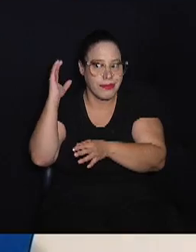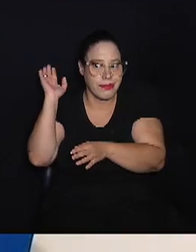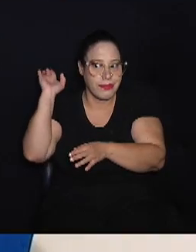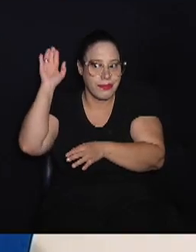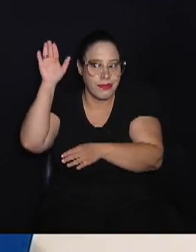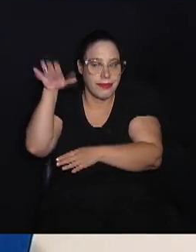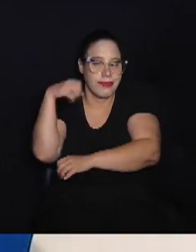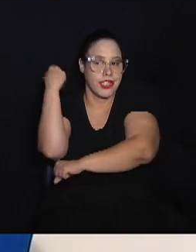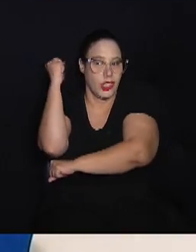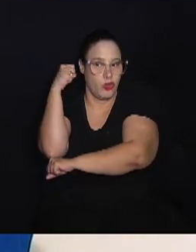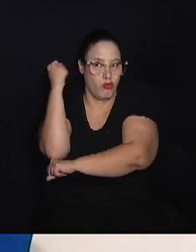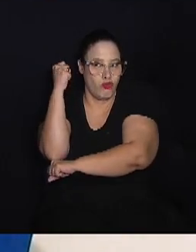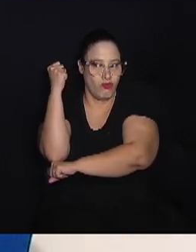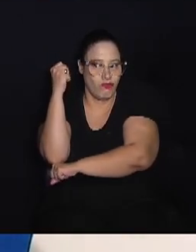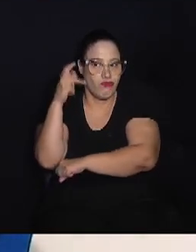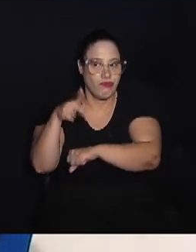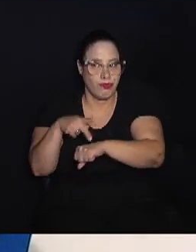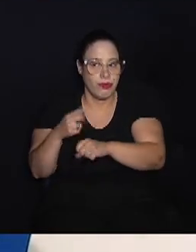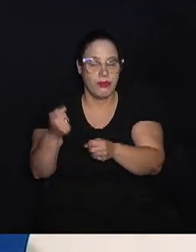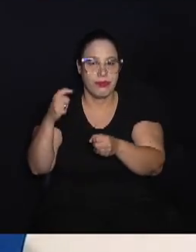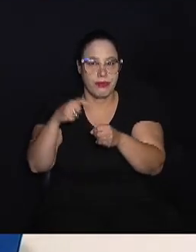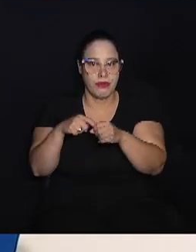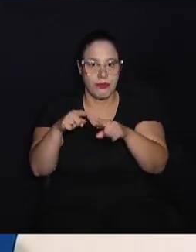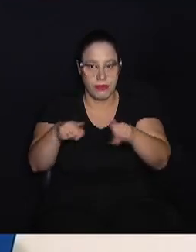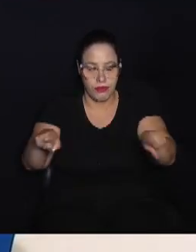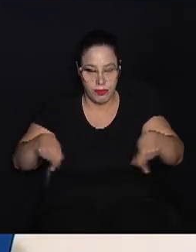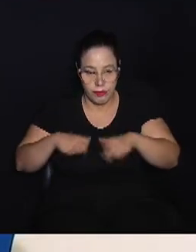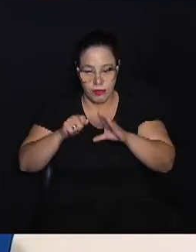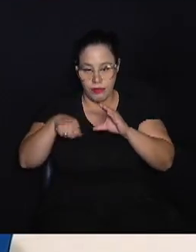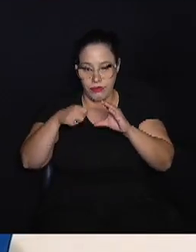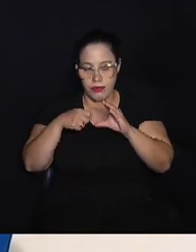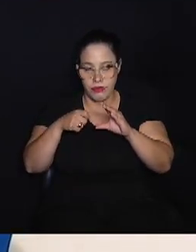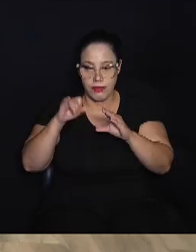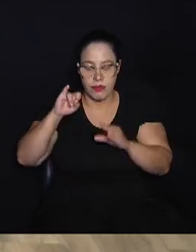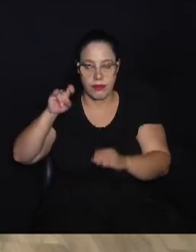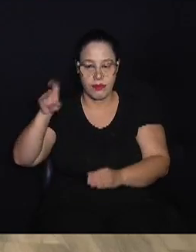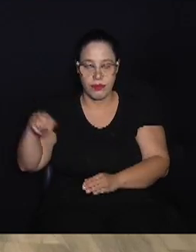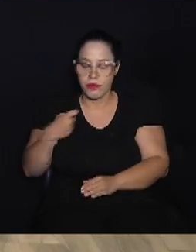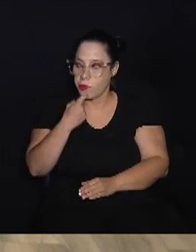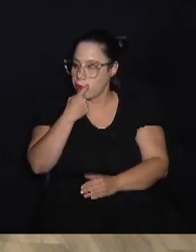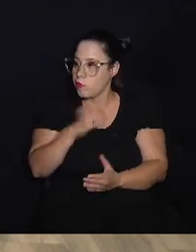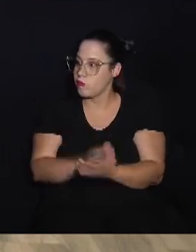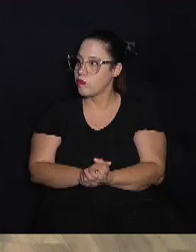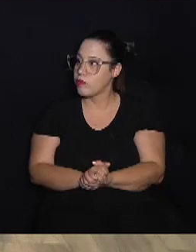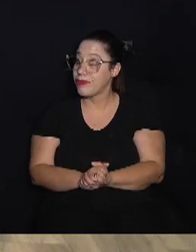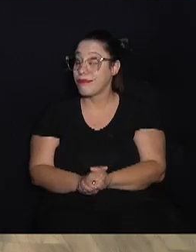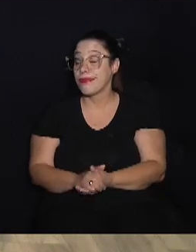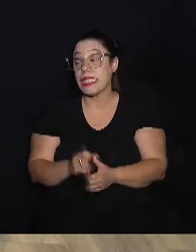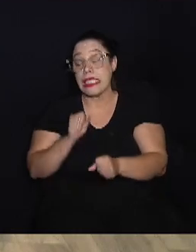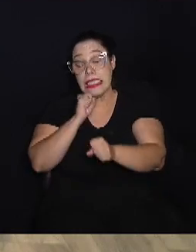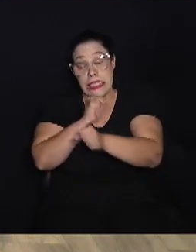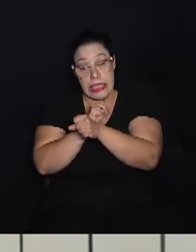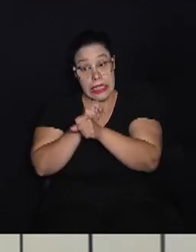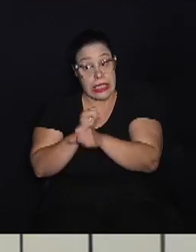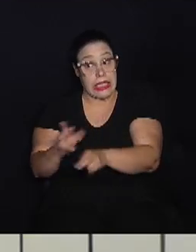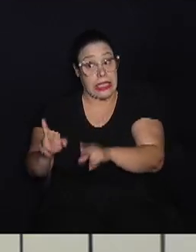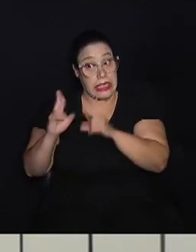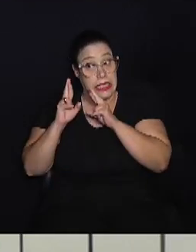região do sul do país. Eu volto com você, Mirna Abreu. Vamos aguardar, né,